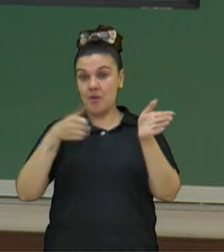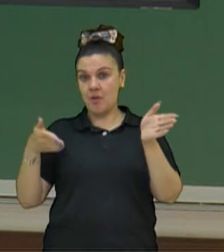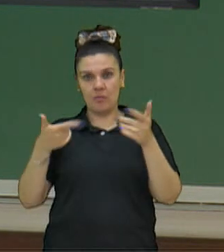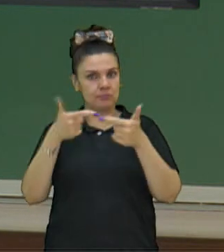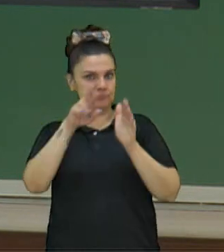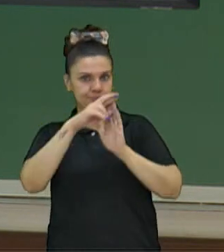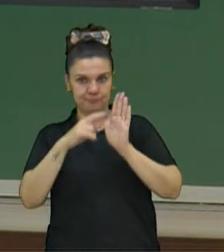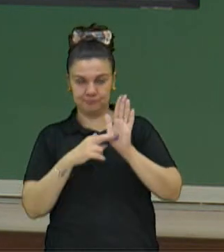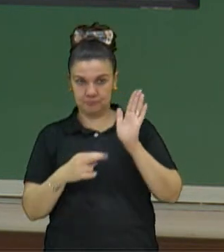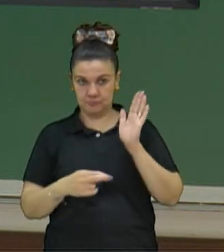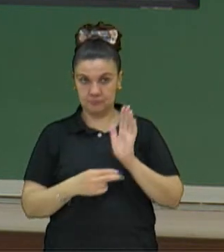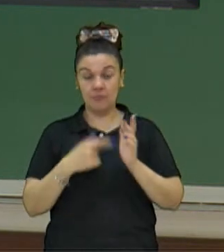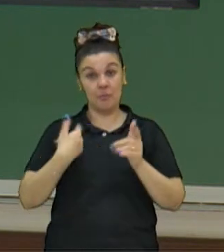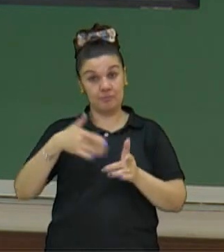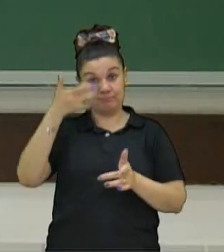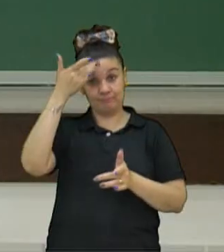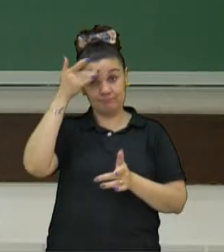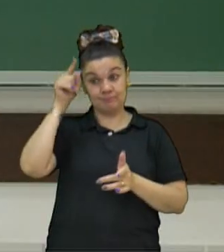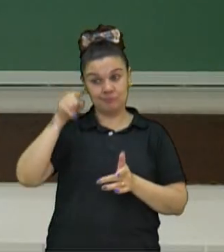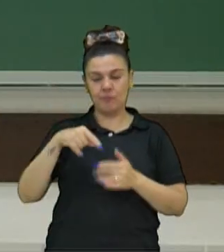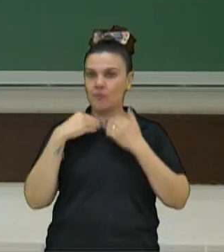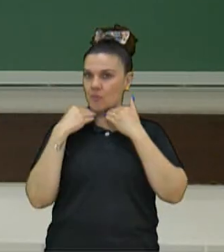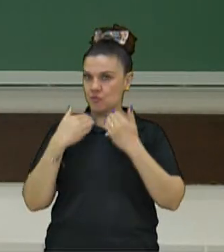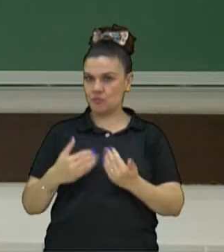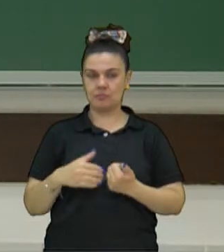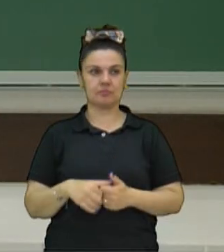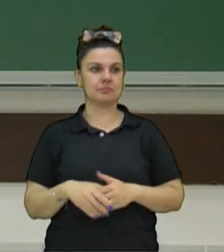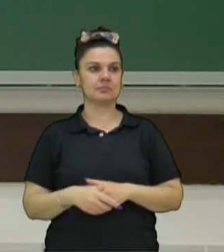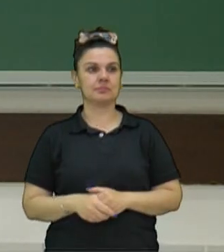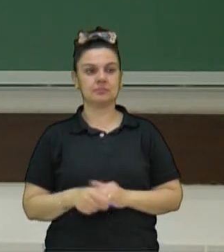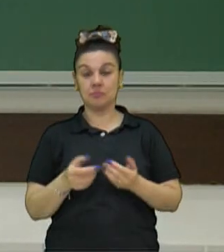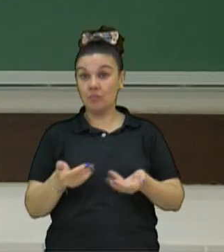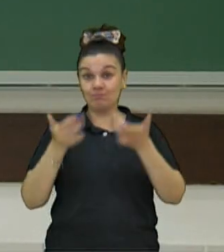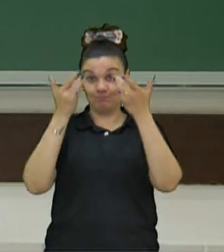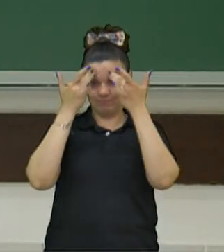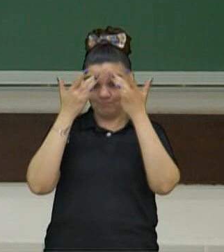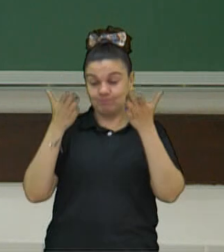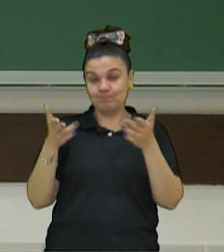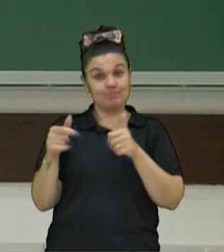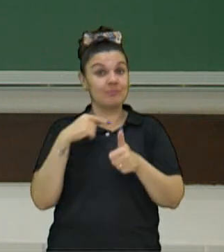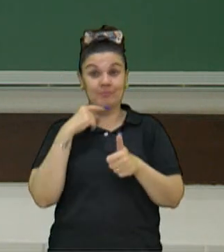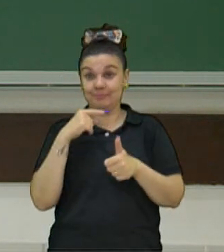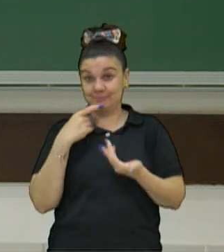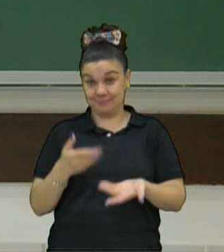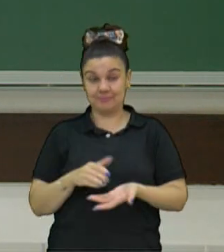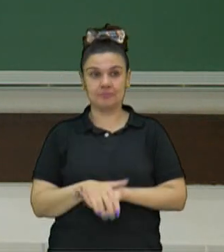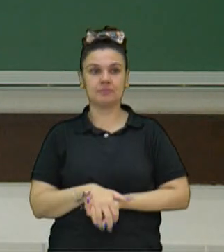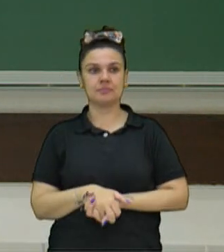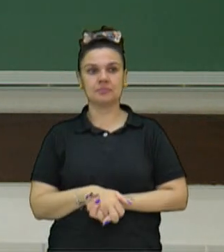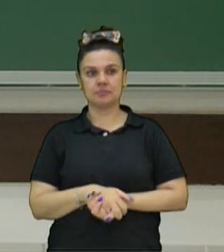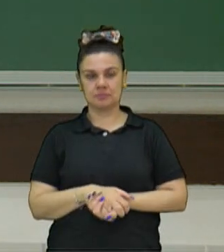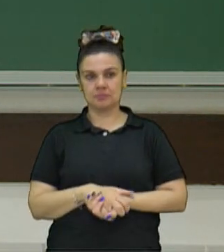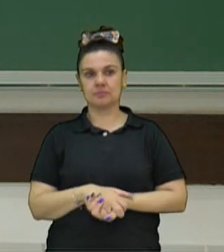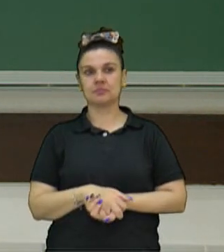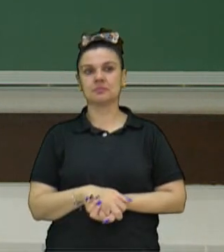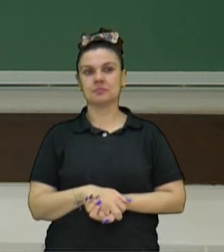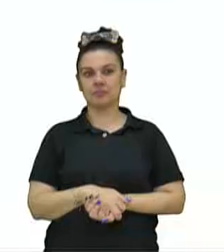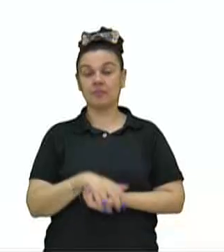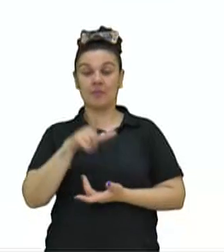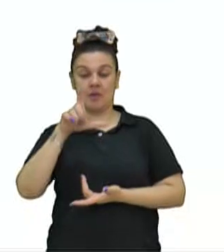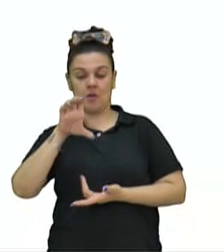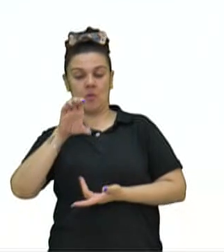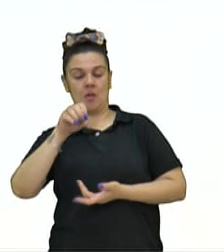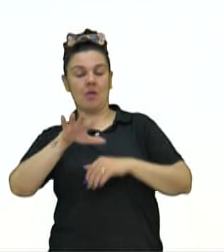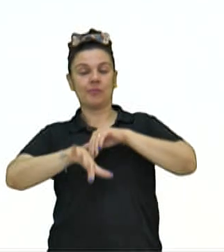regra, tá? Eu tenho que decorar, não tem jeito. Eu tenho que gravar o verbo, não tem outra opção. Léo, swam in the waves.